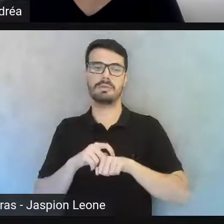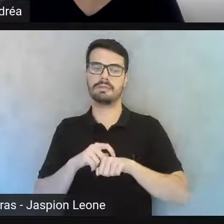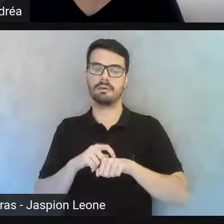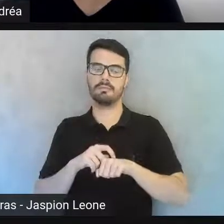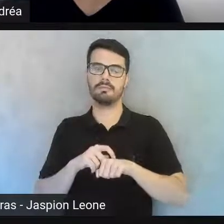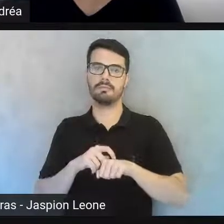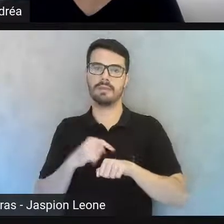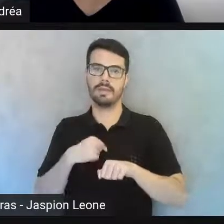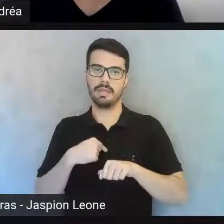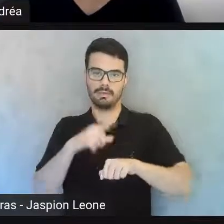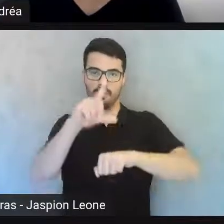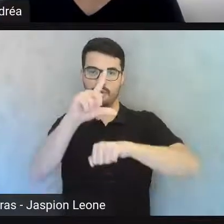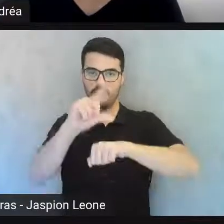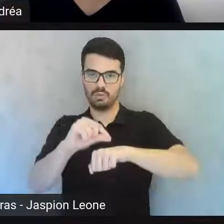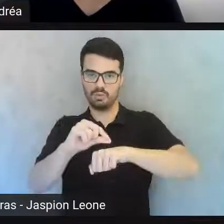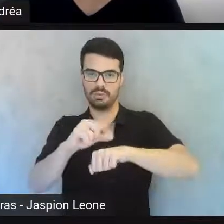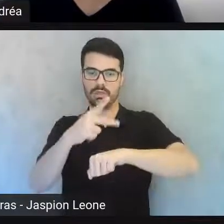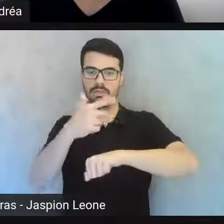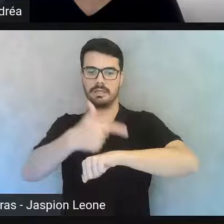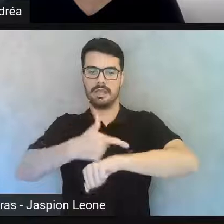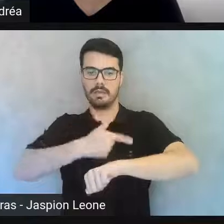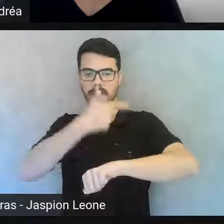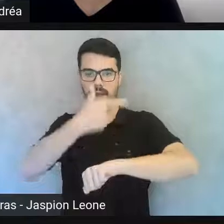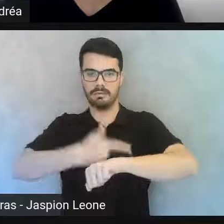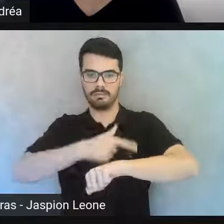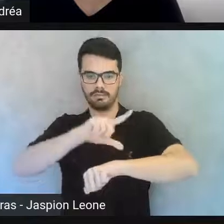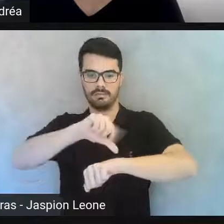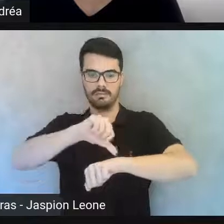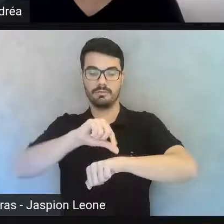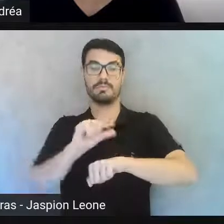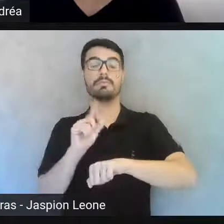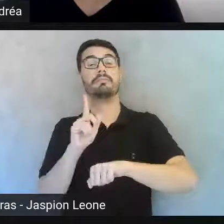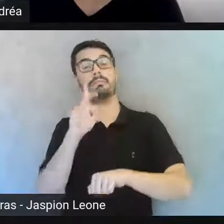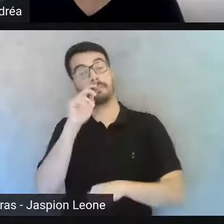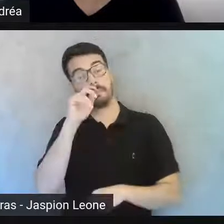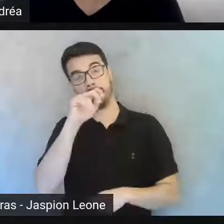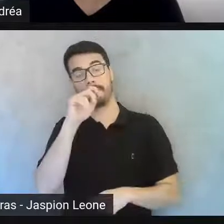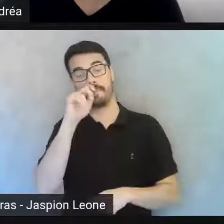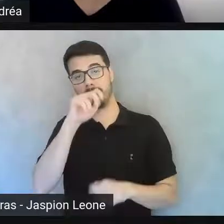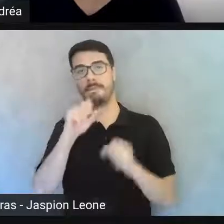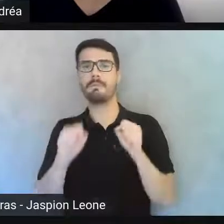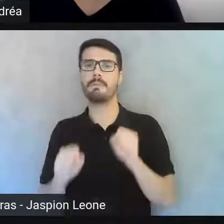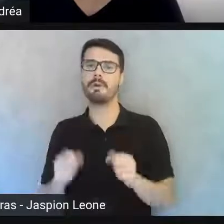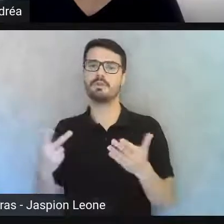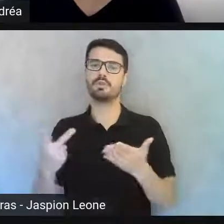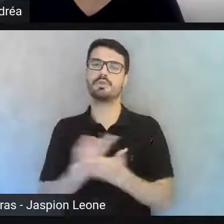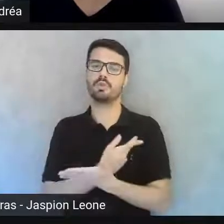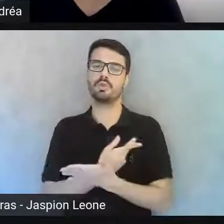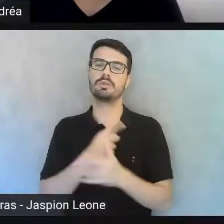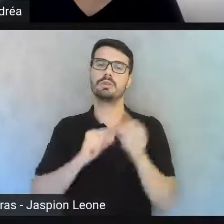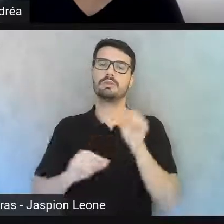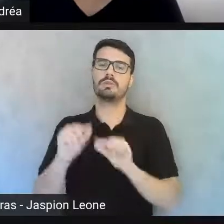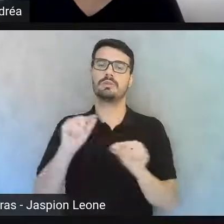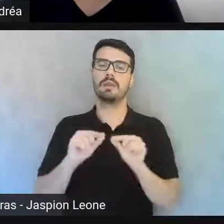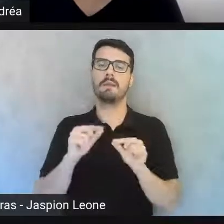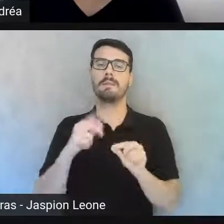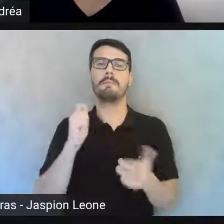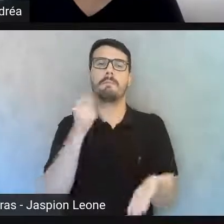reduzindo a jornada. Então, se eu estou reduzindo a jornada, pode ser que eu leve para pagamento